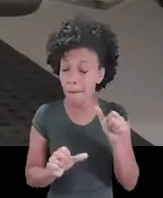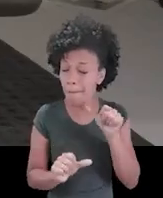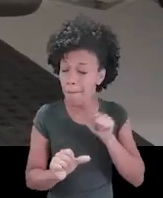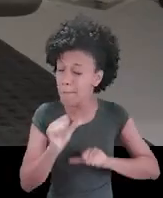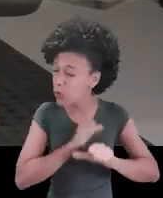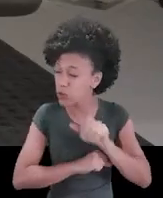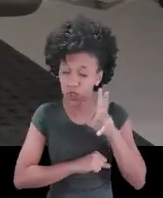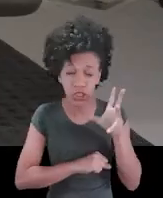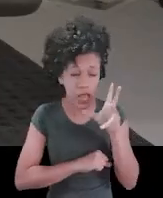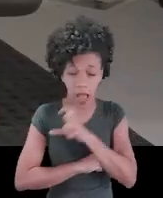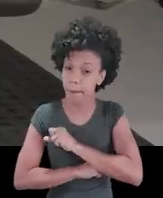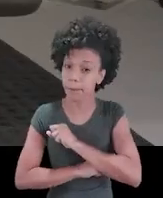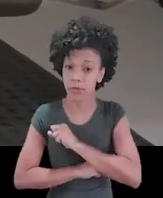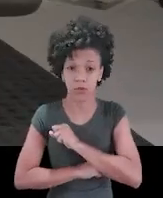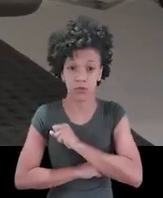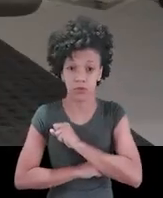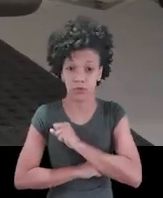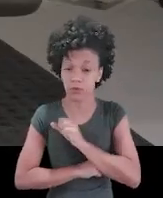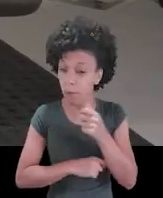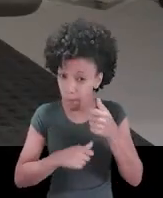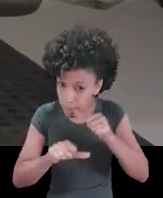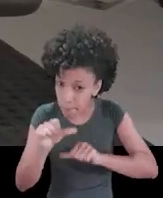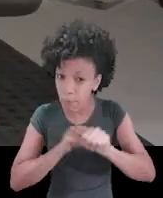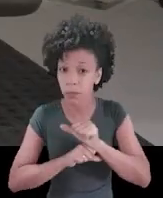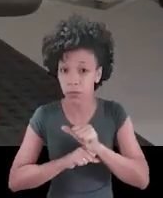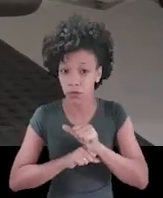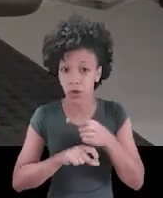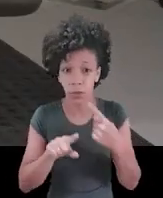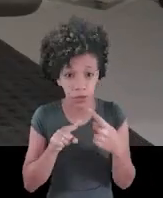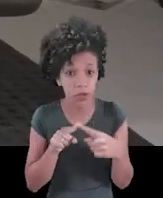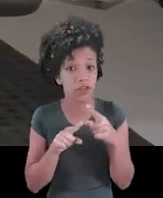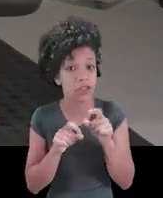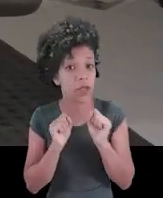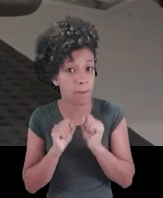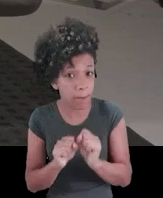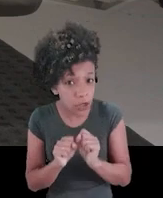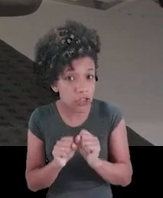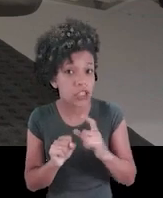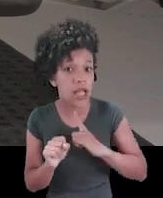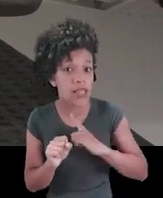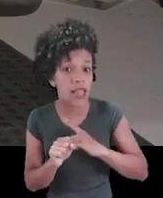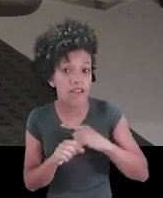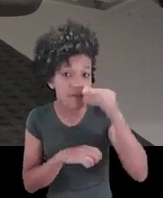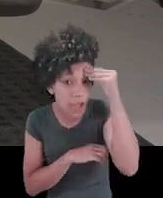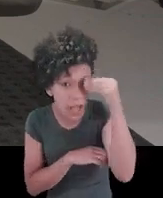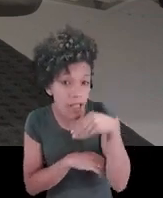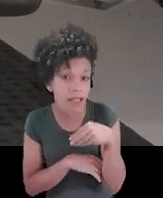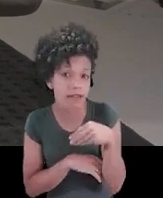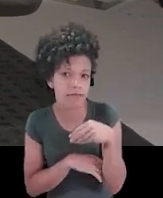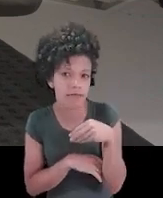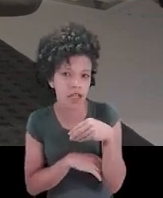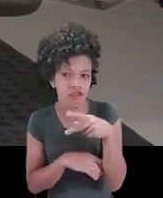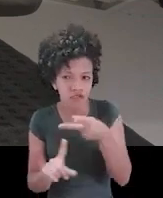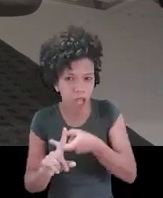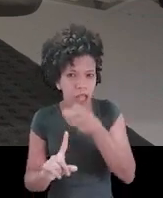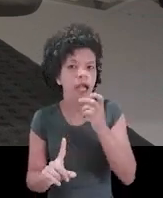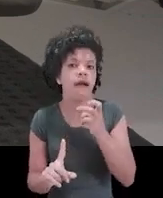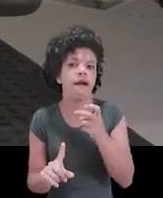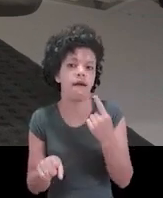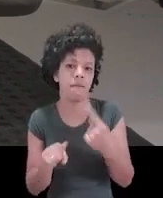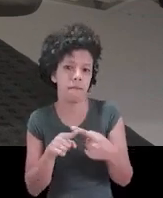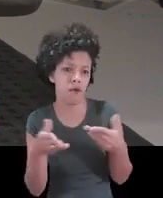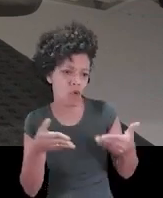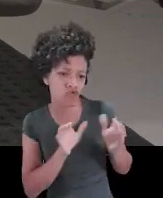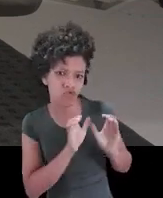imediatamente você está sofrendo uma grande vulnerabilidade porque hoje quadrilhas que